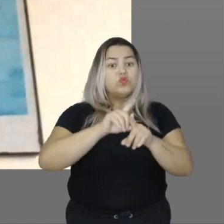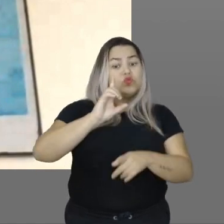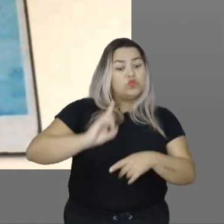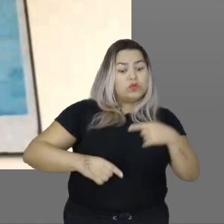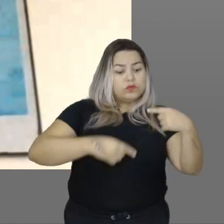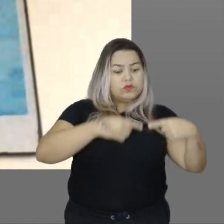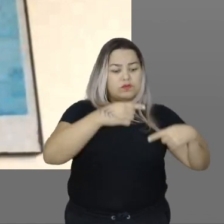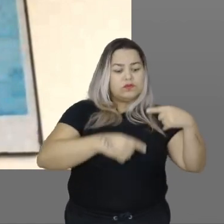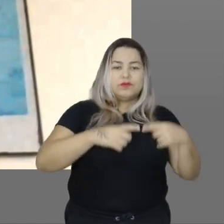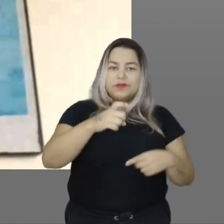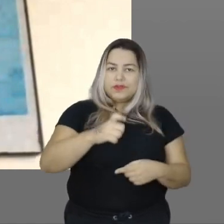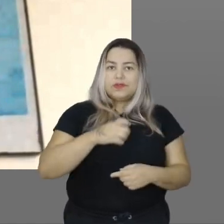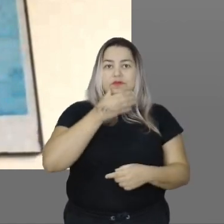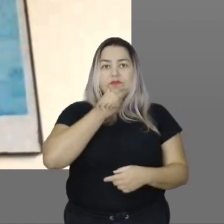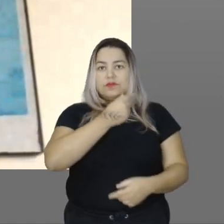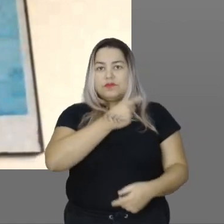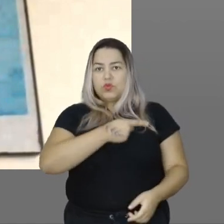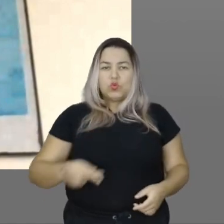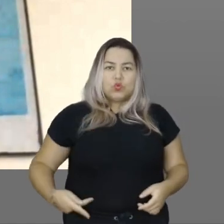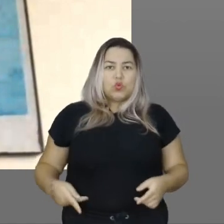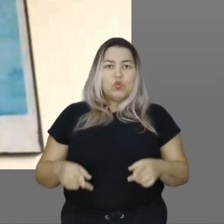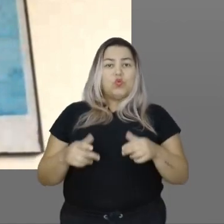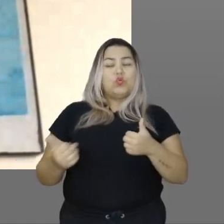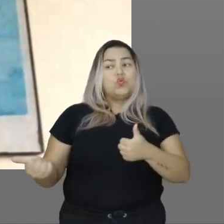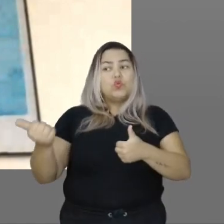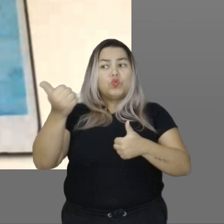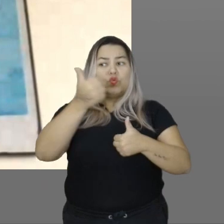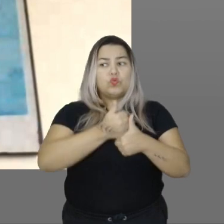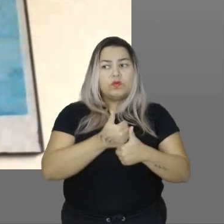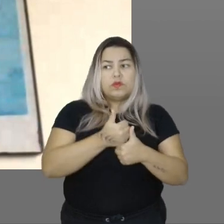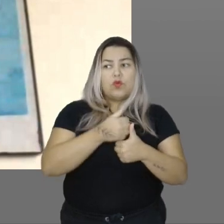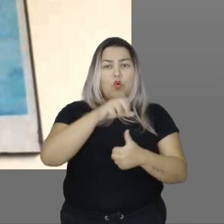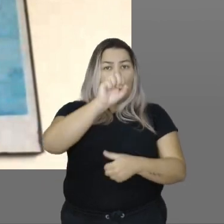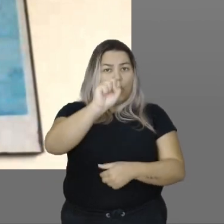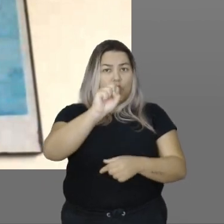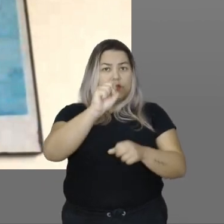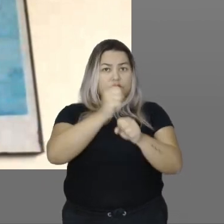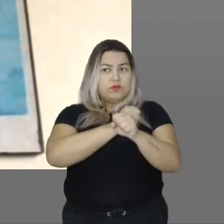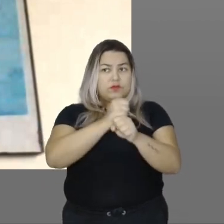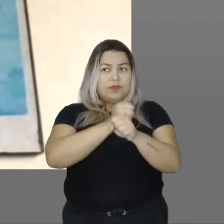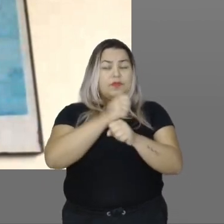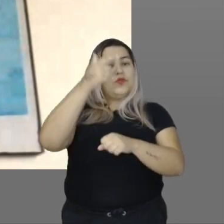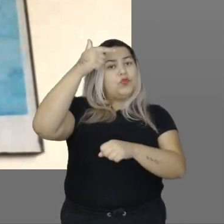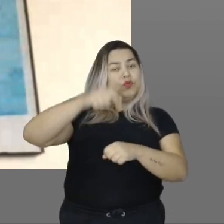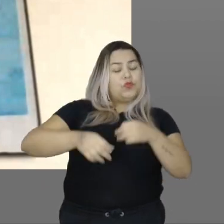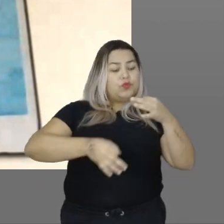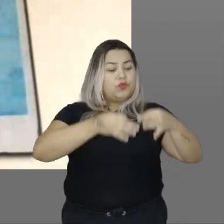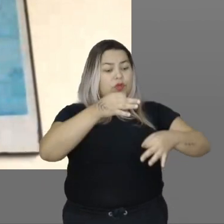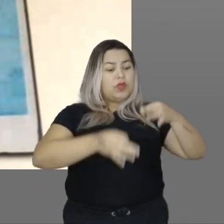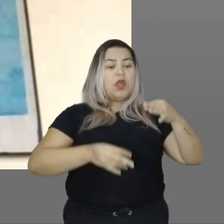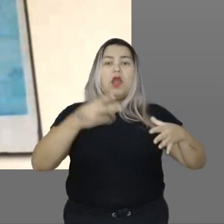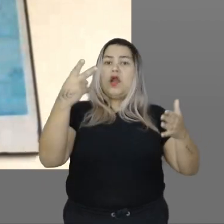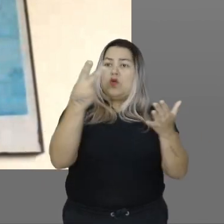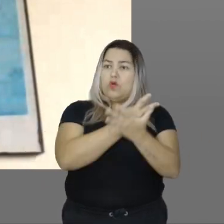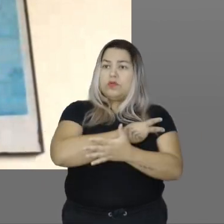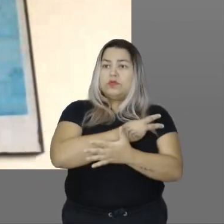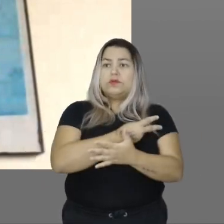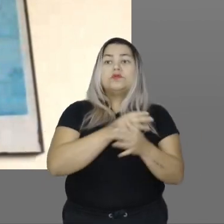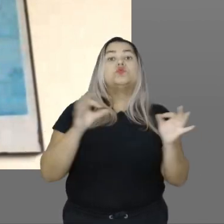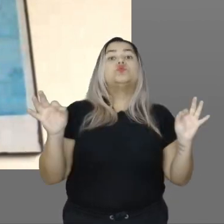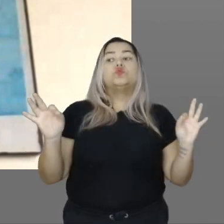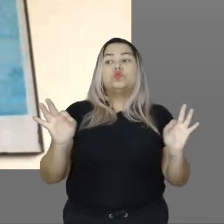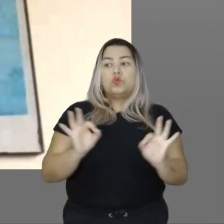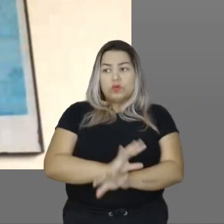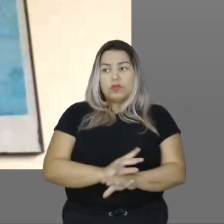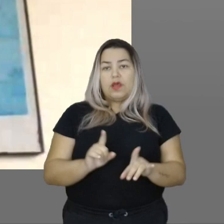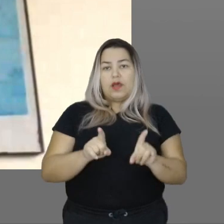do ex-presidente e do ex-candidato a vice por 8 anos, em novo julgamento que ocorreu, se concluiu, né,